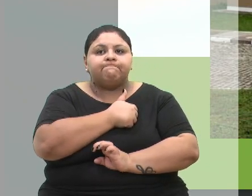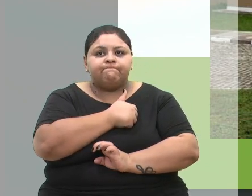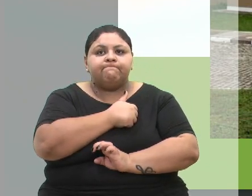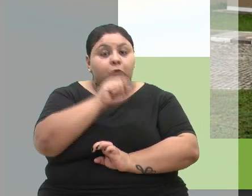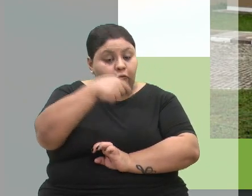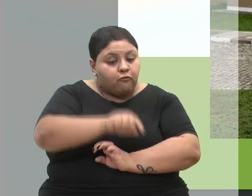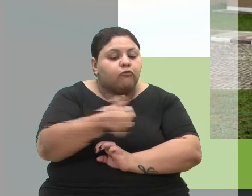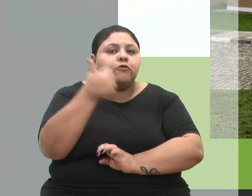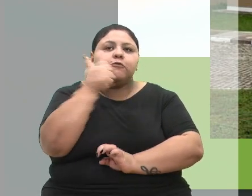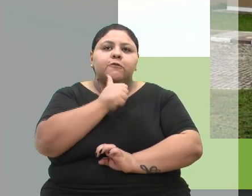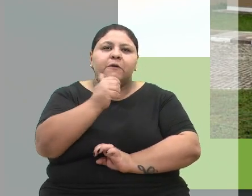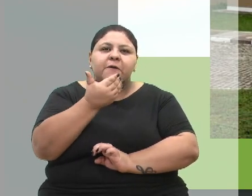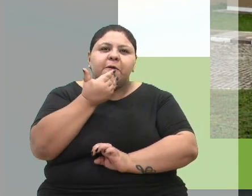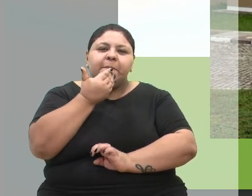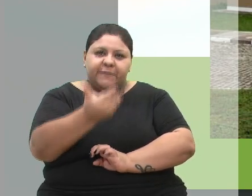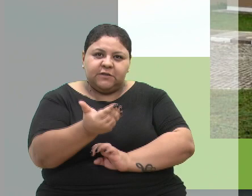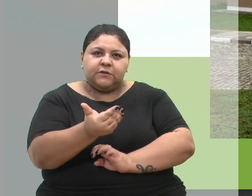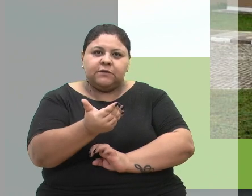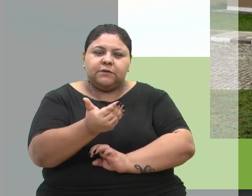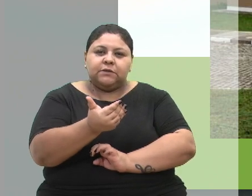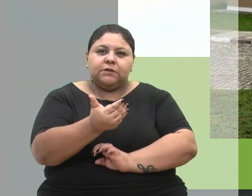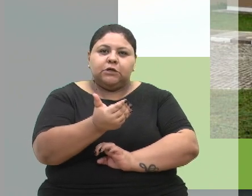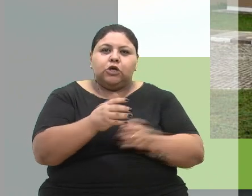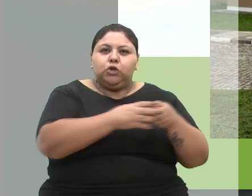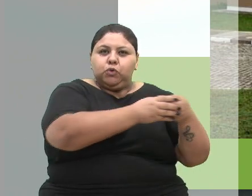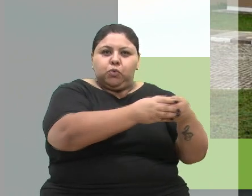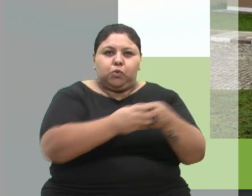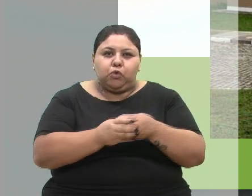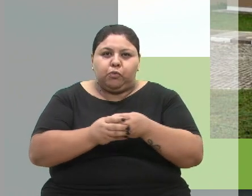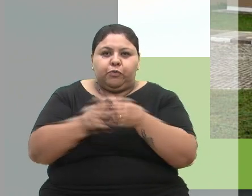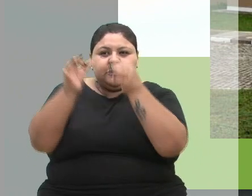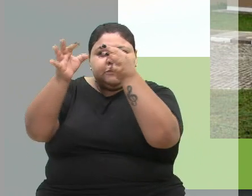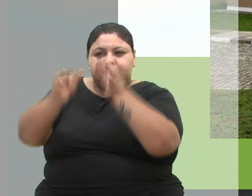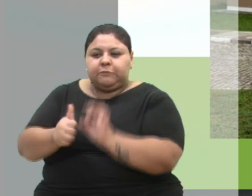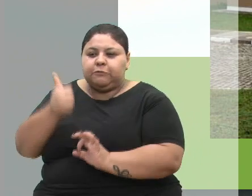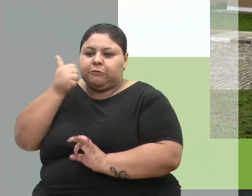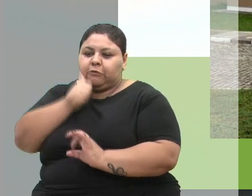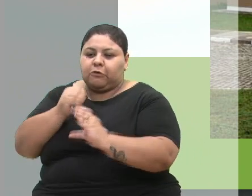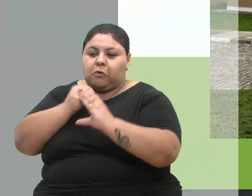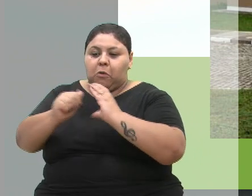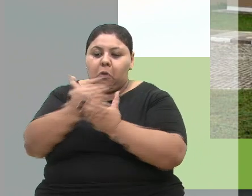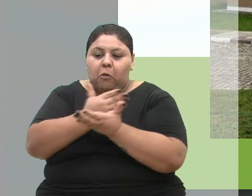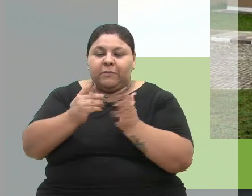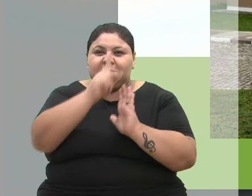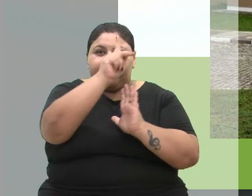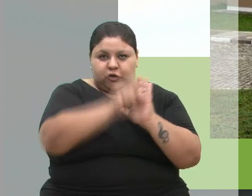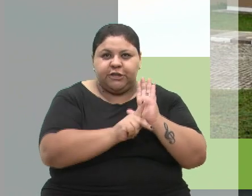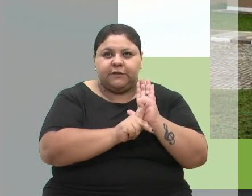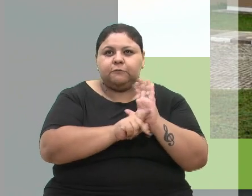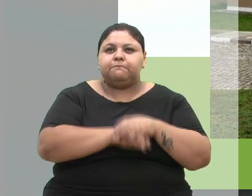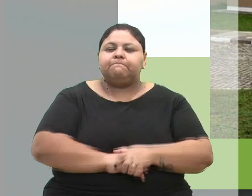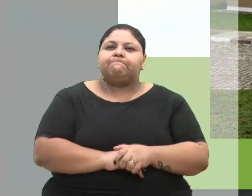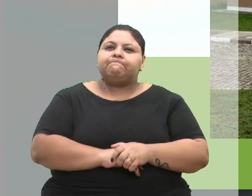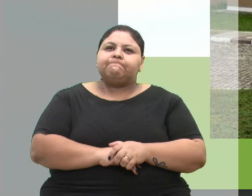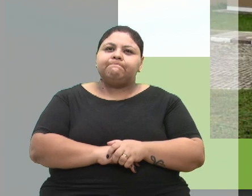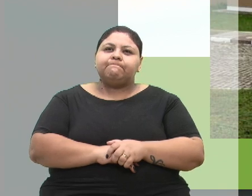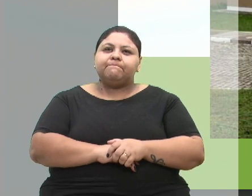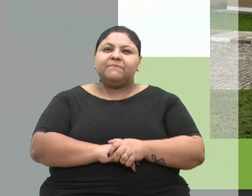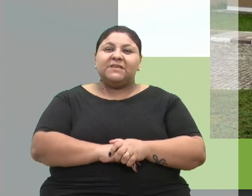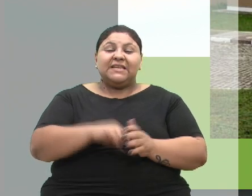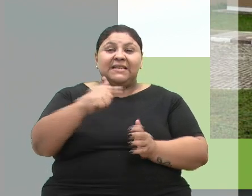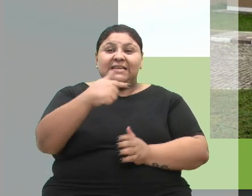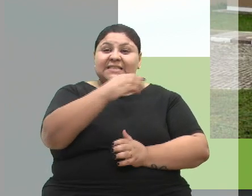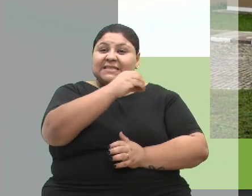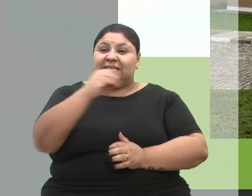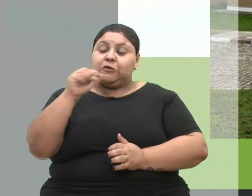da Mulher, foi um pedido da PEN, da Procuradoria Especial da Mulher, então a gente também destinou para começar projetos nessa área. A gente tem aqui R$700 mil,